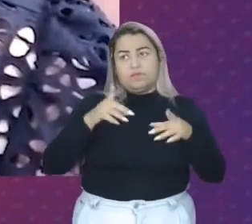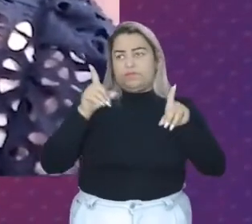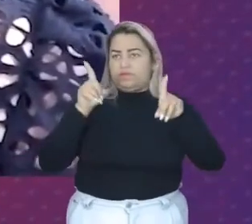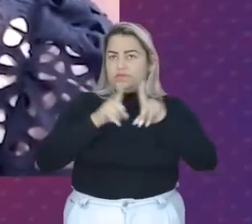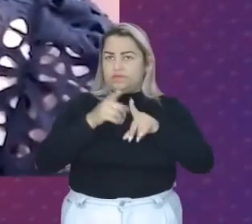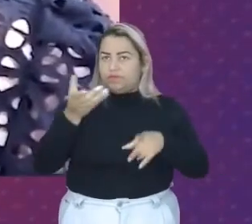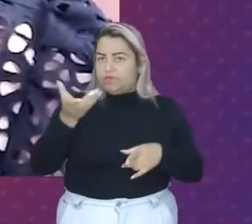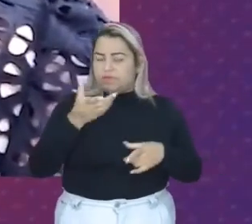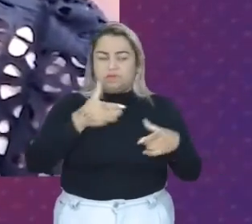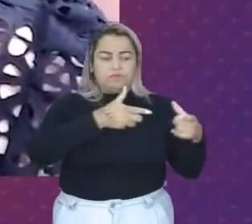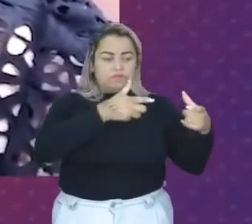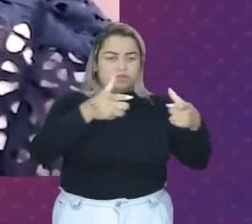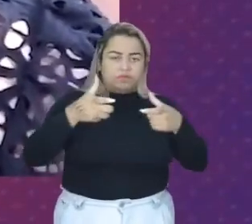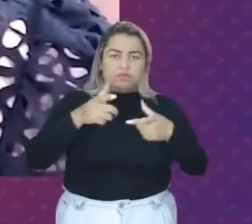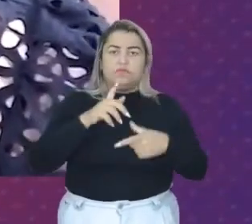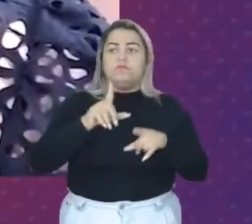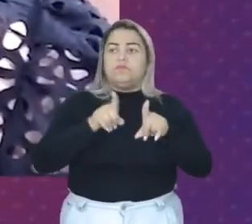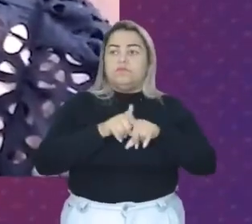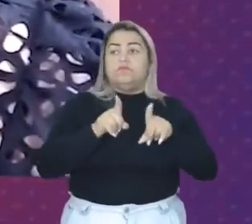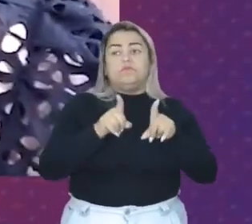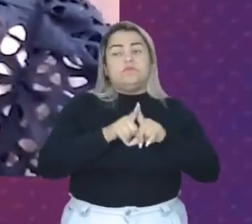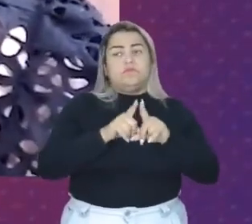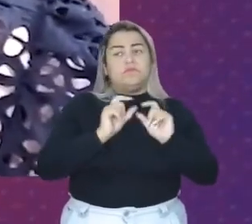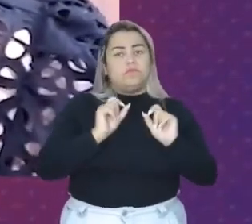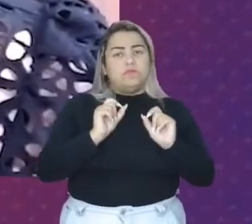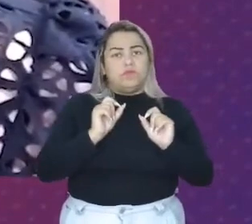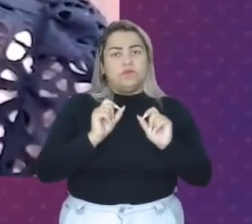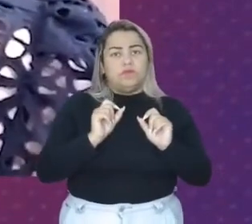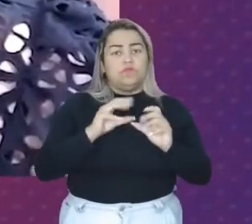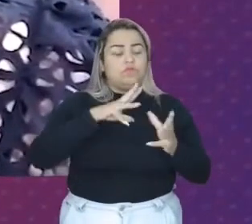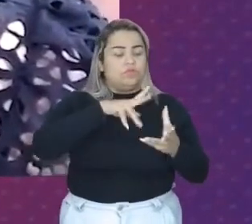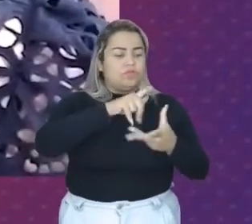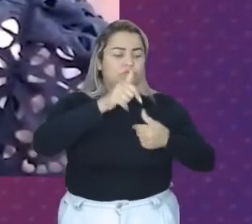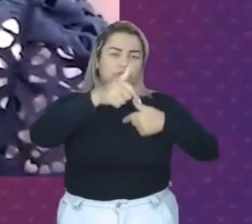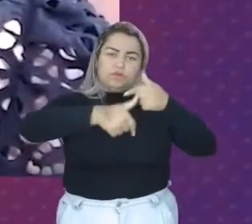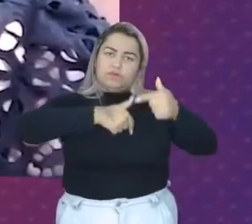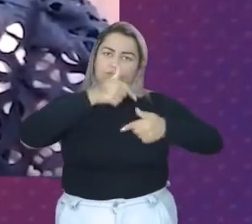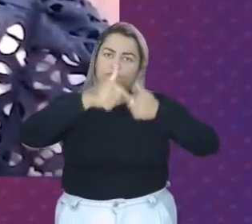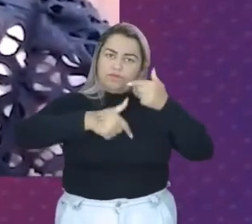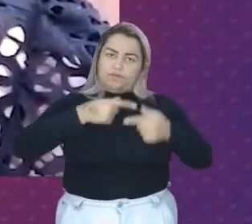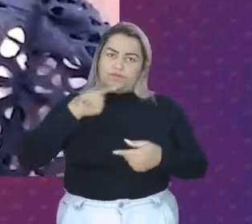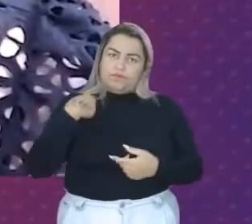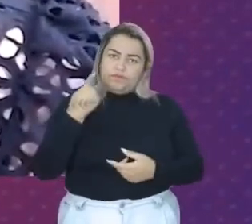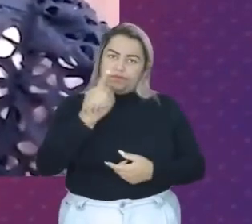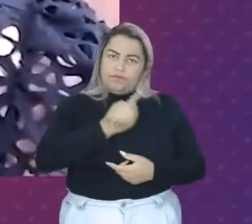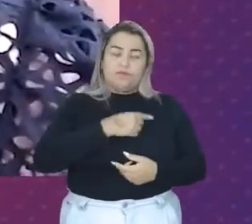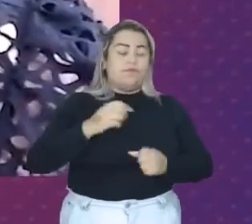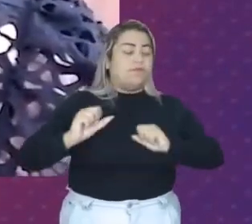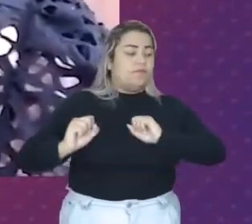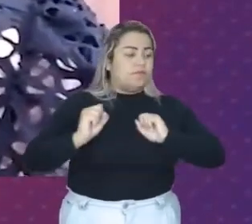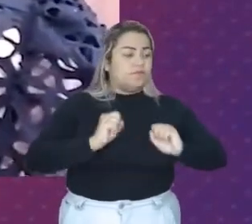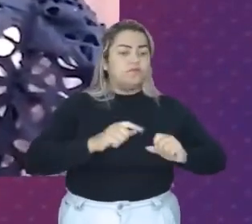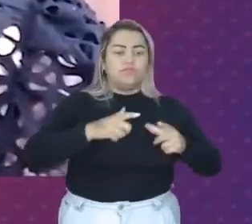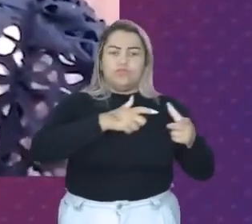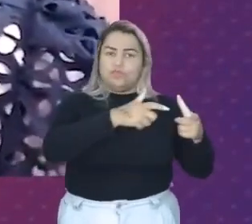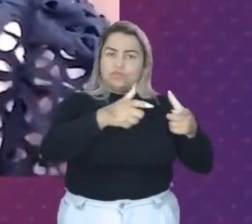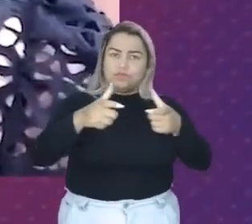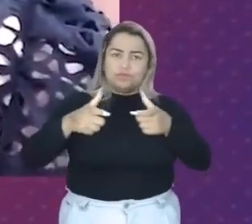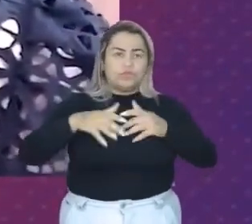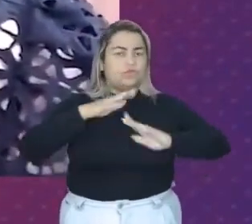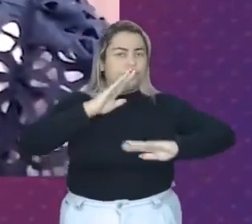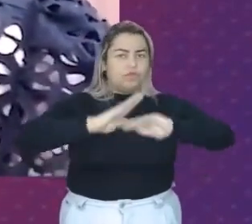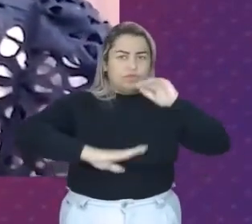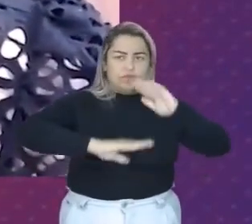quiser, isso implica também a questão do mundo do trabalho. Nós podemos ocupar qualquer